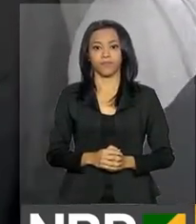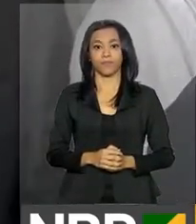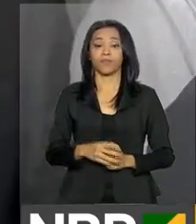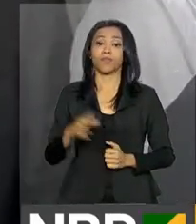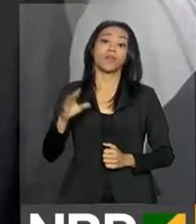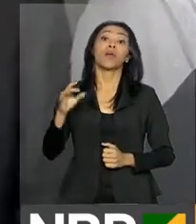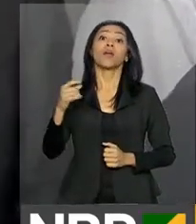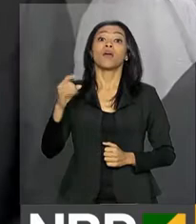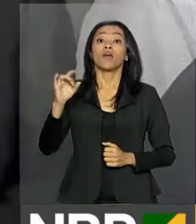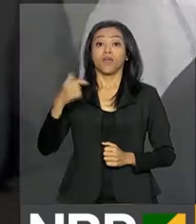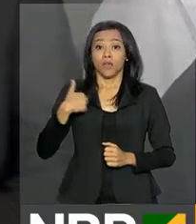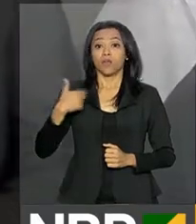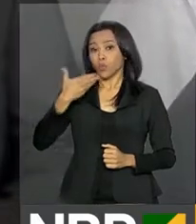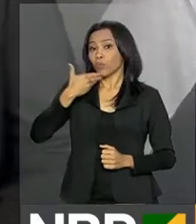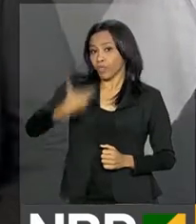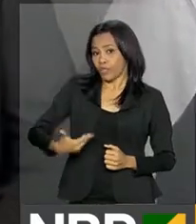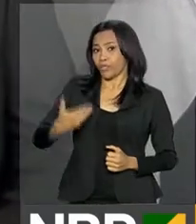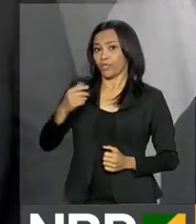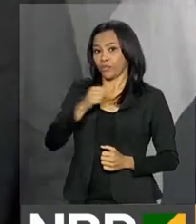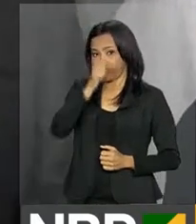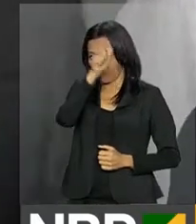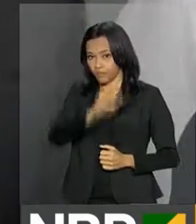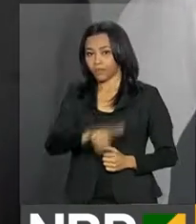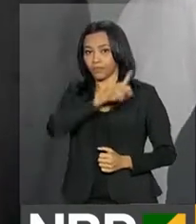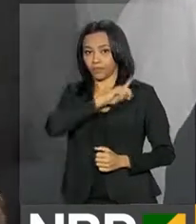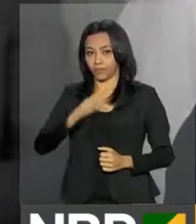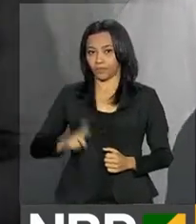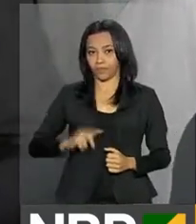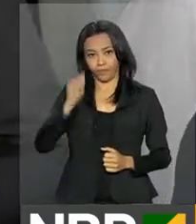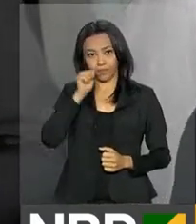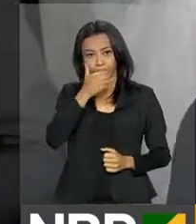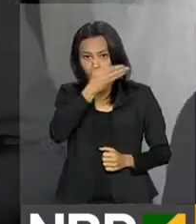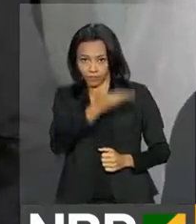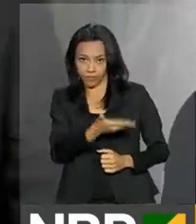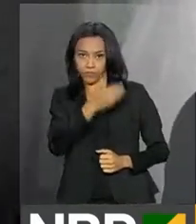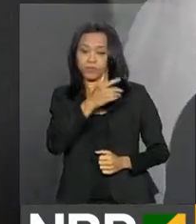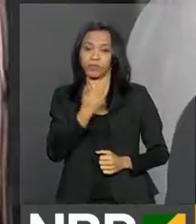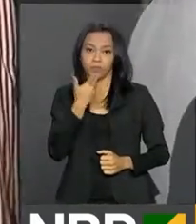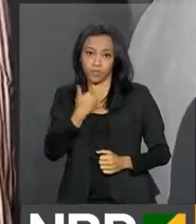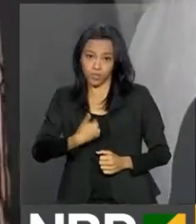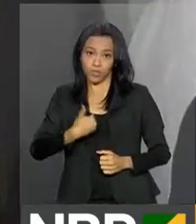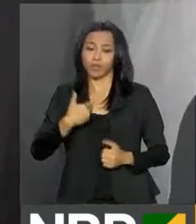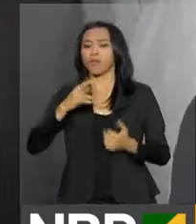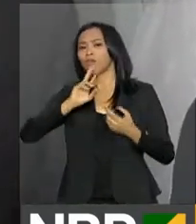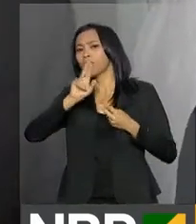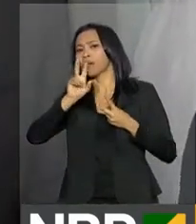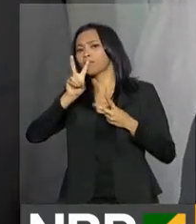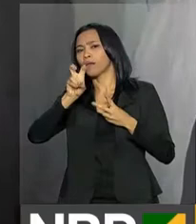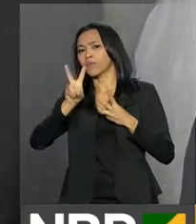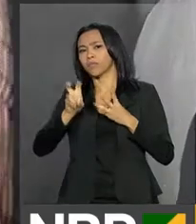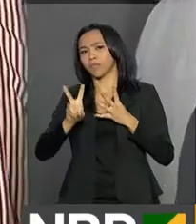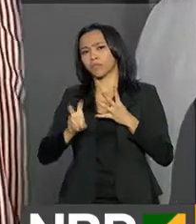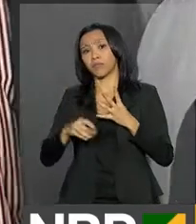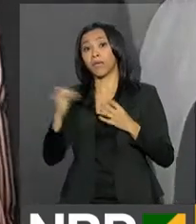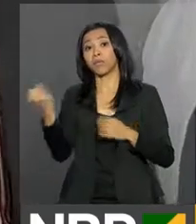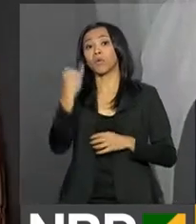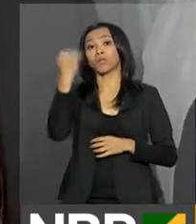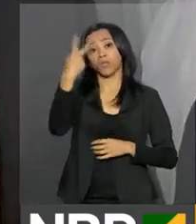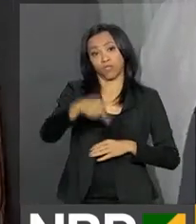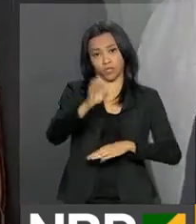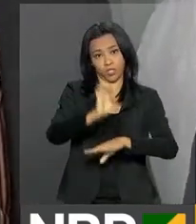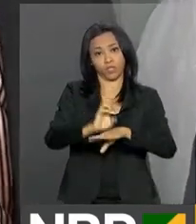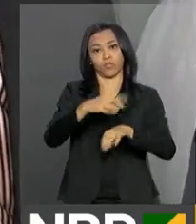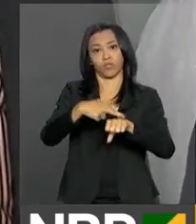Estou com um pedido da governadora que me oficiou, teve a gentileza de me oficiar, dando vários temas que são importantes para Roraima. Vocês sabem que